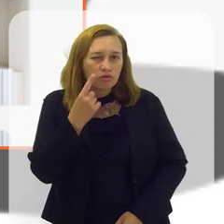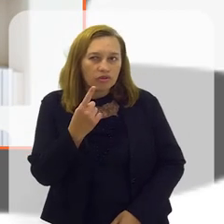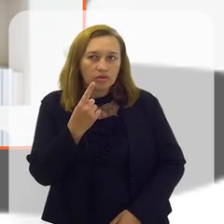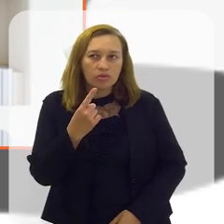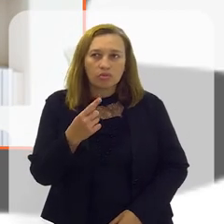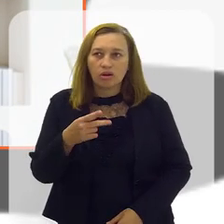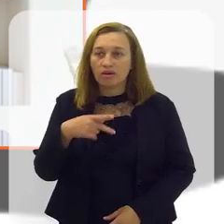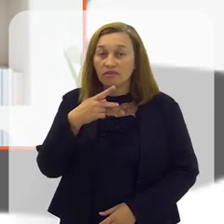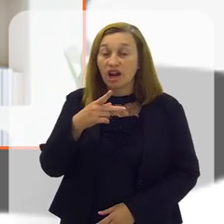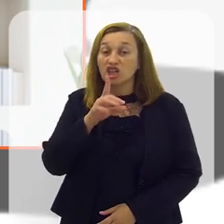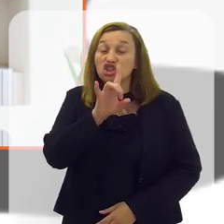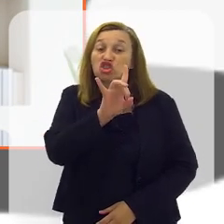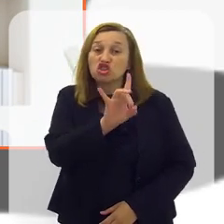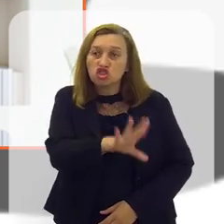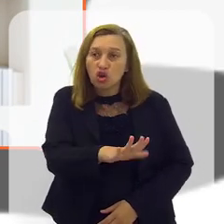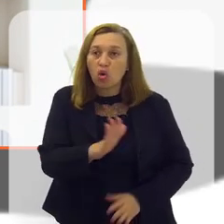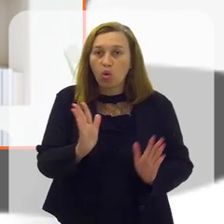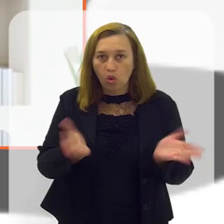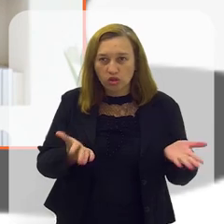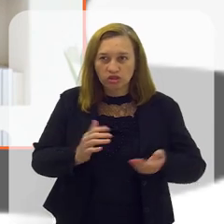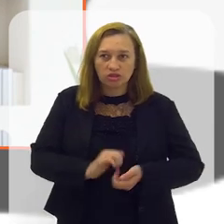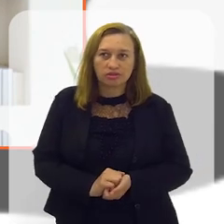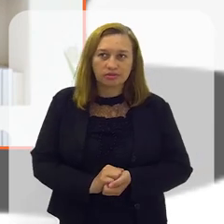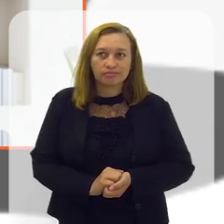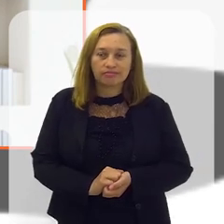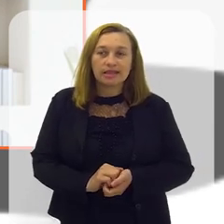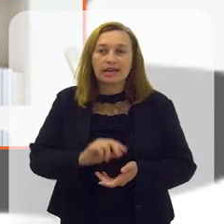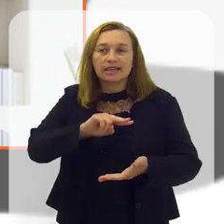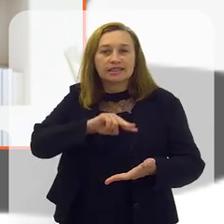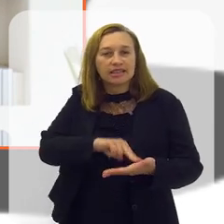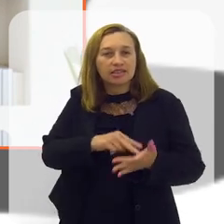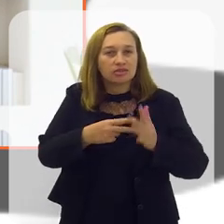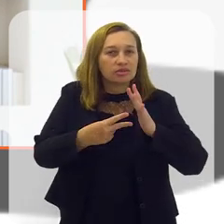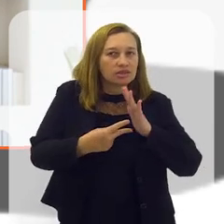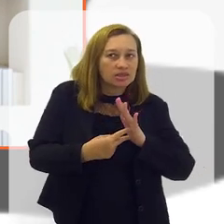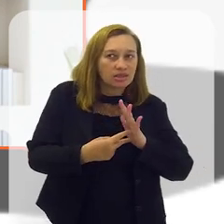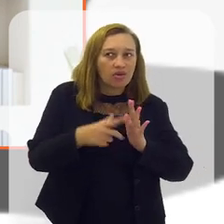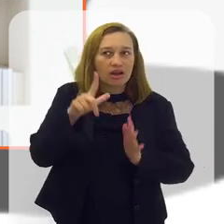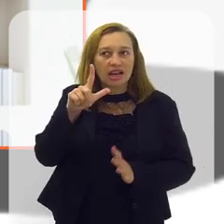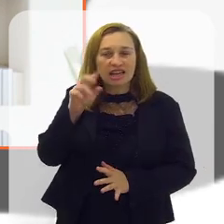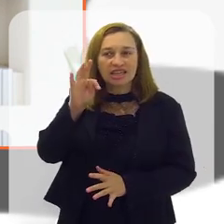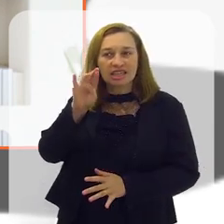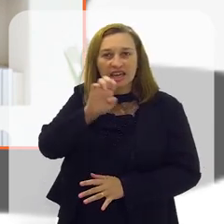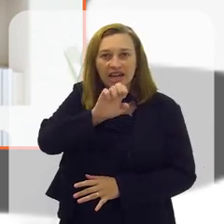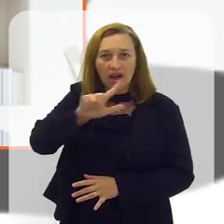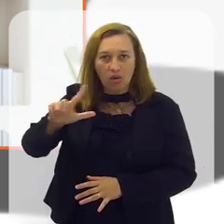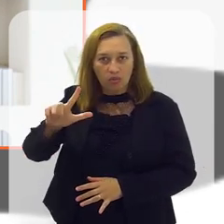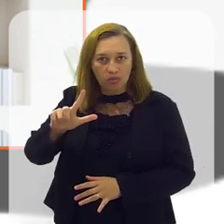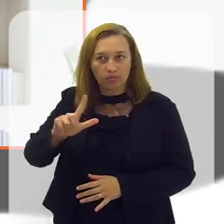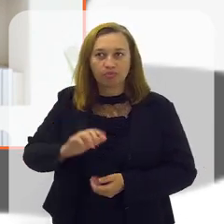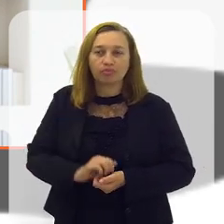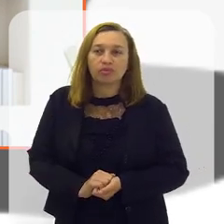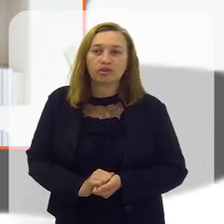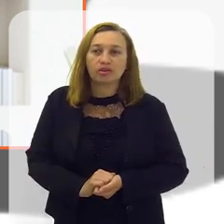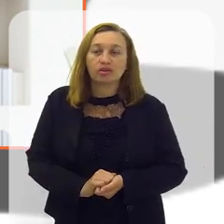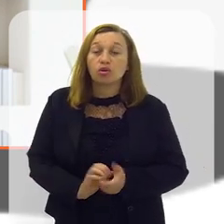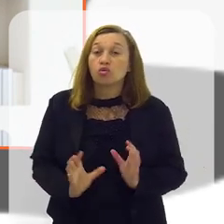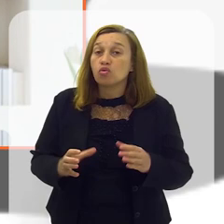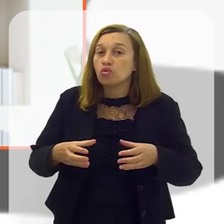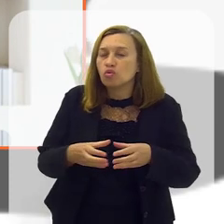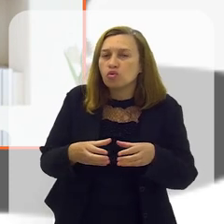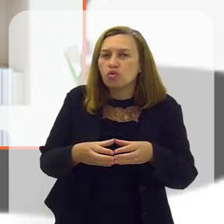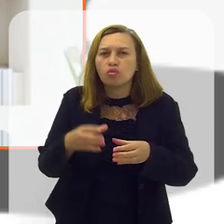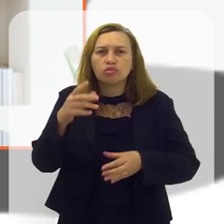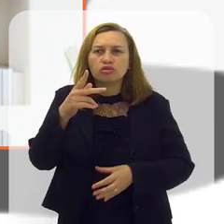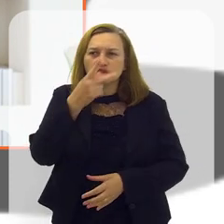Você já ouviu a expressão só por hoje? Ela é a tradução literal do Just for Today, estabelecido por um